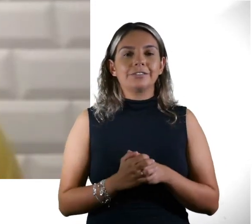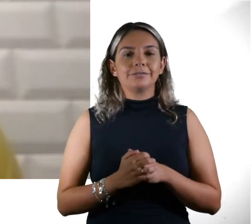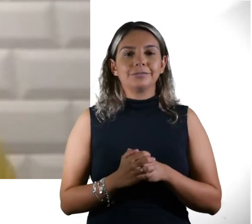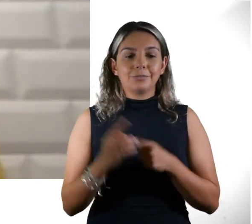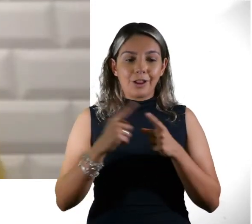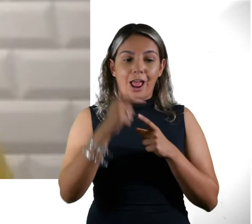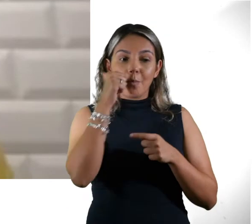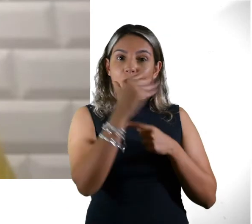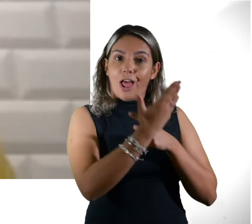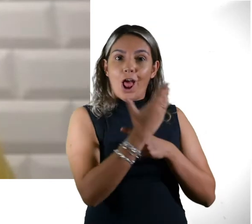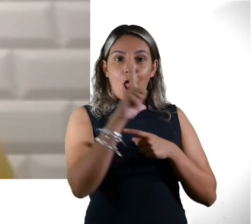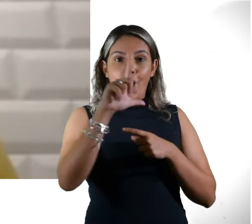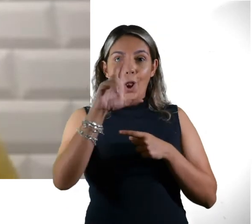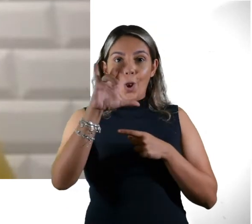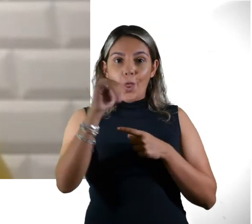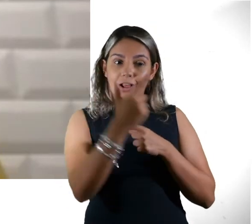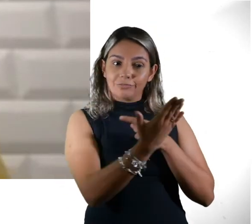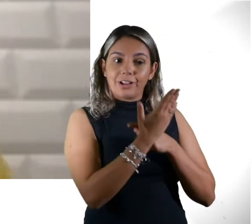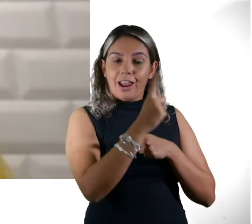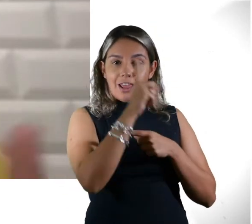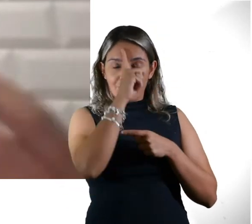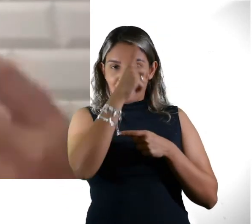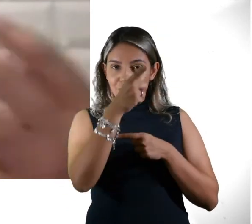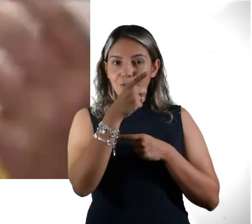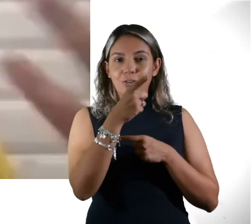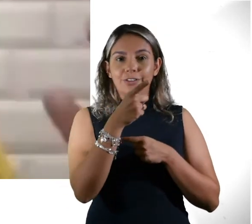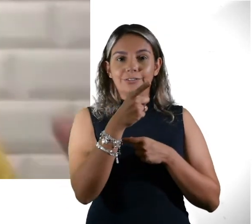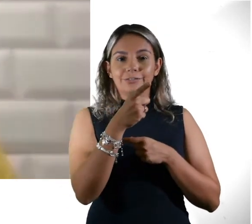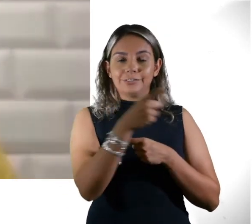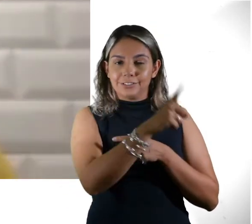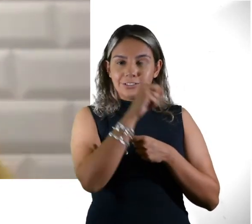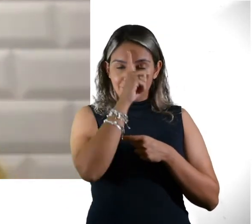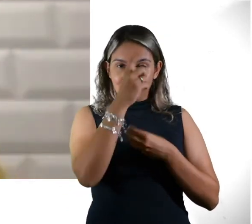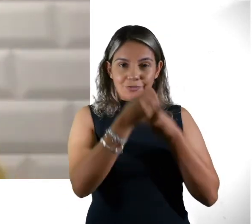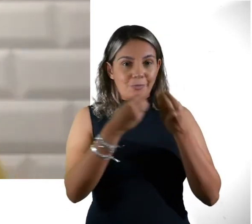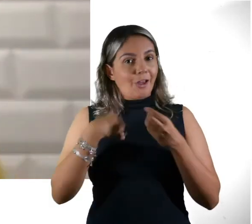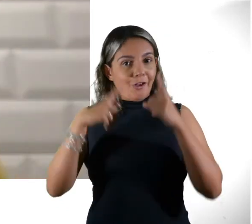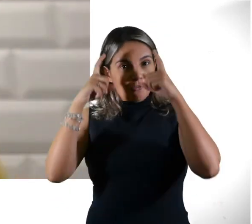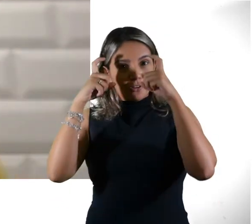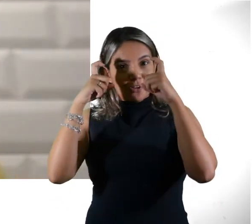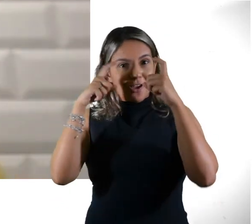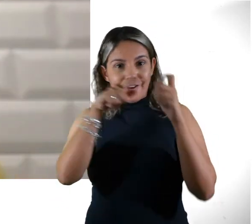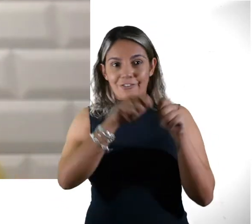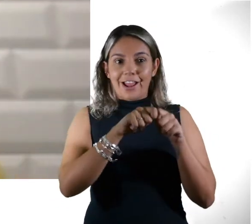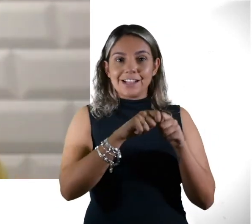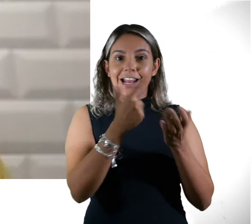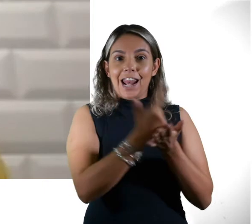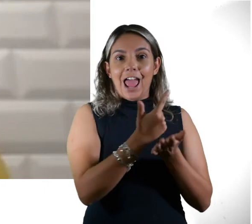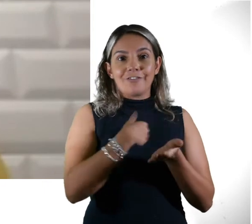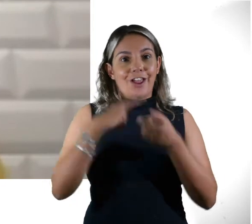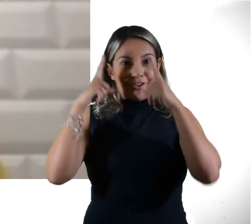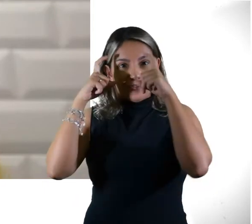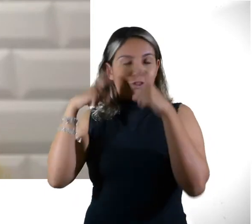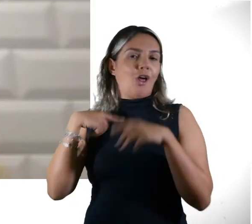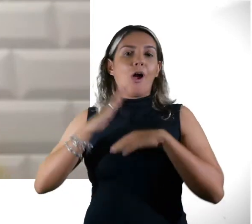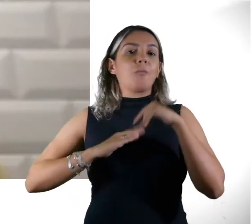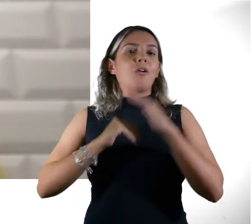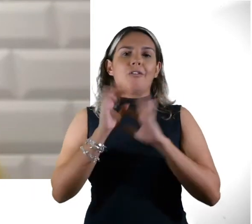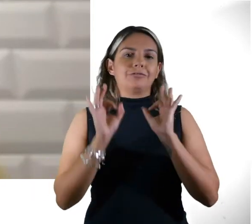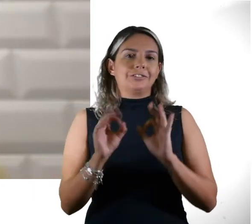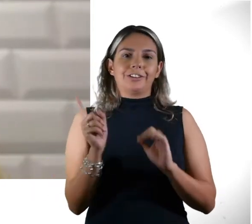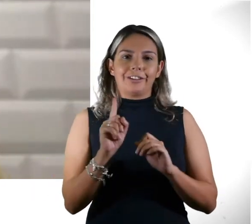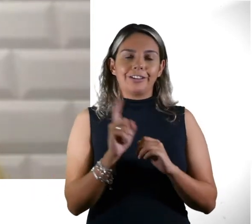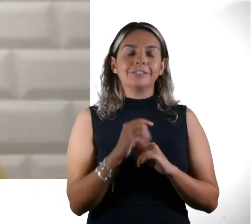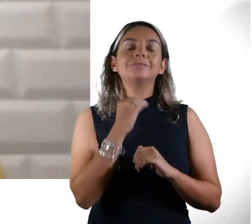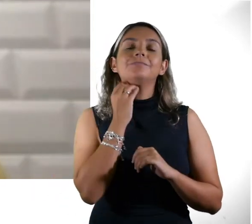à Lúcia Bertazzo, não é? Ela é que me inventou como fotógrafo. Eu não sou fotógrafo, não me vejo